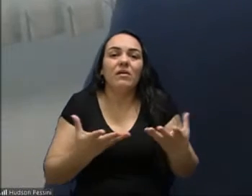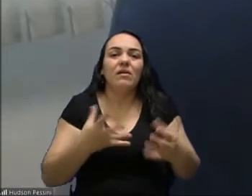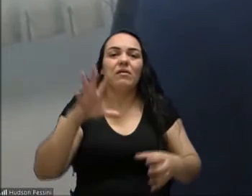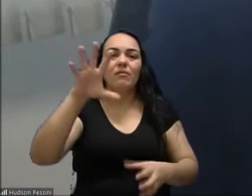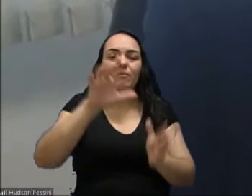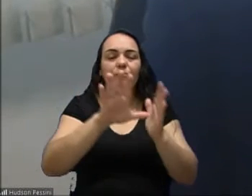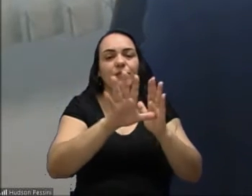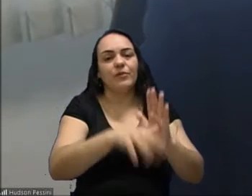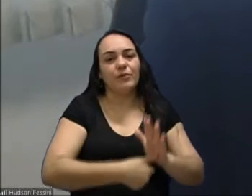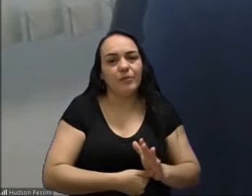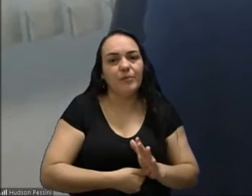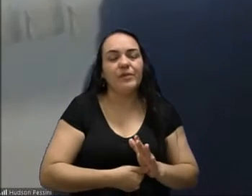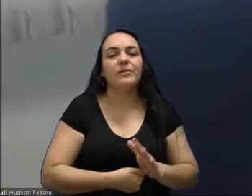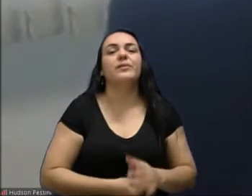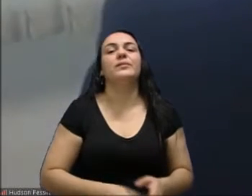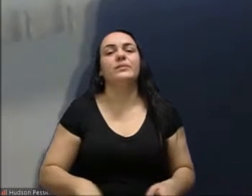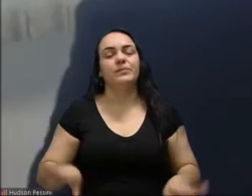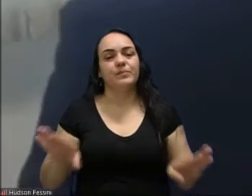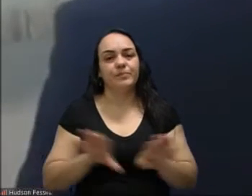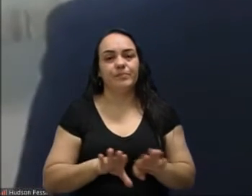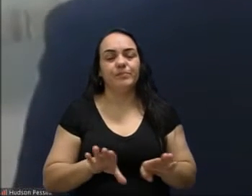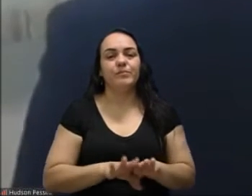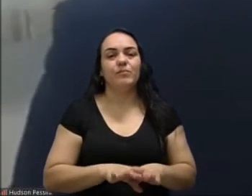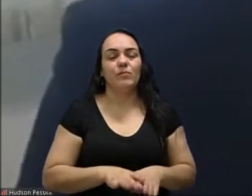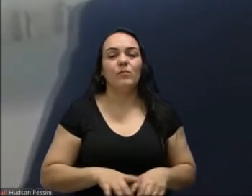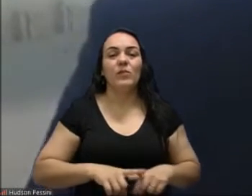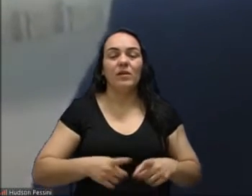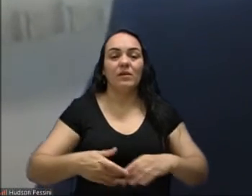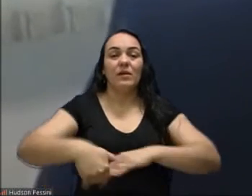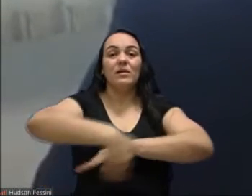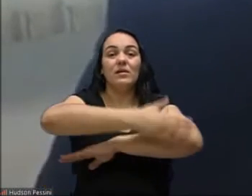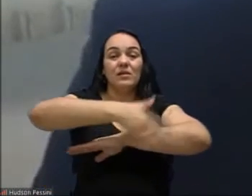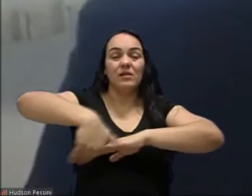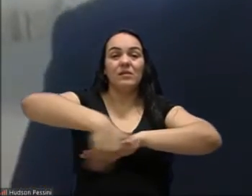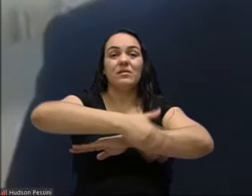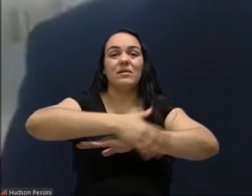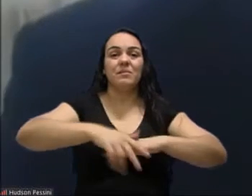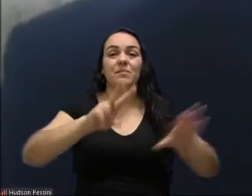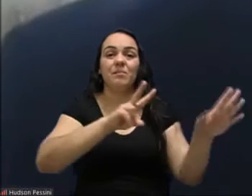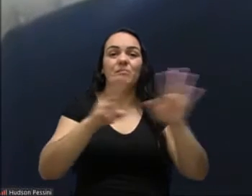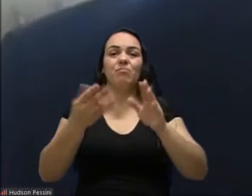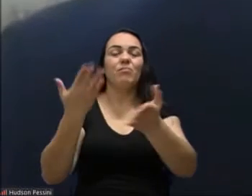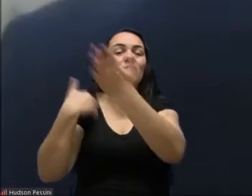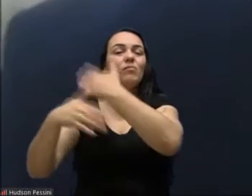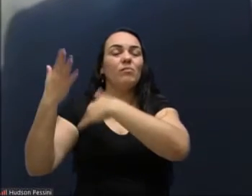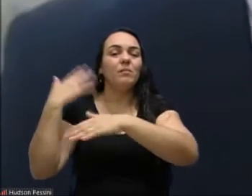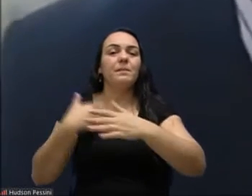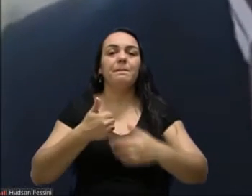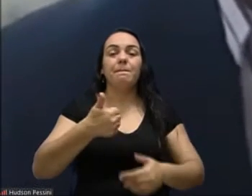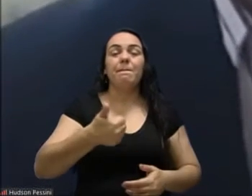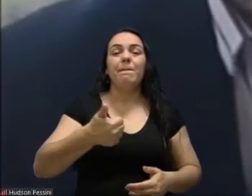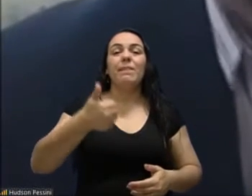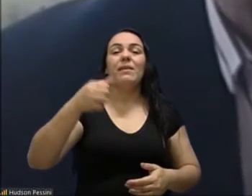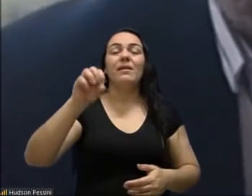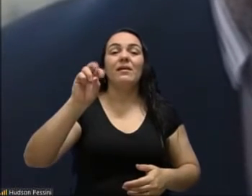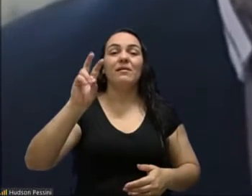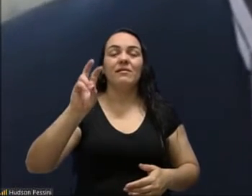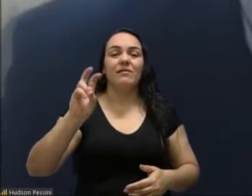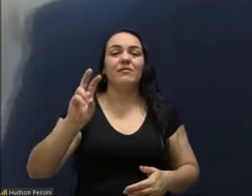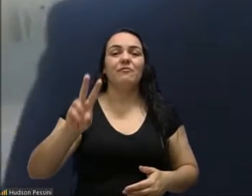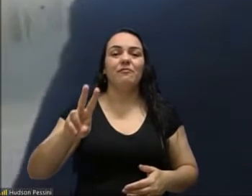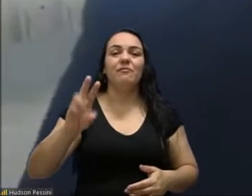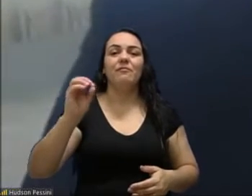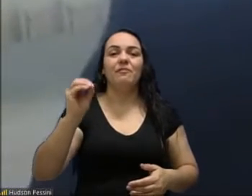fiação foi subtraída só na Marginal semana passada foi 120 metros